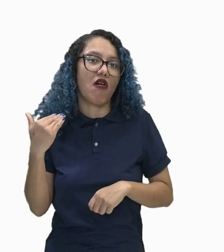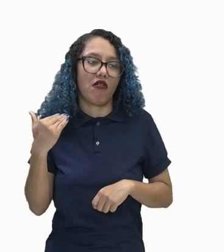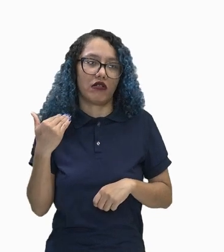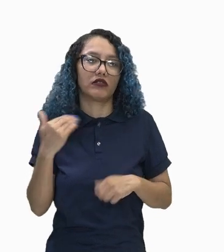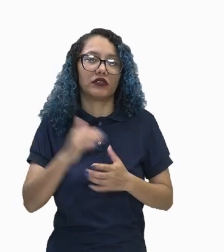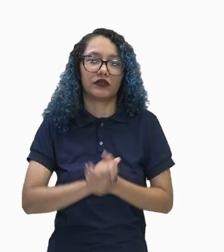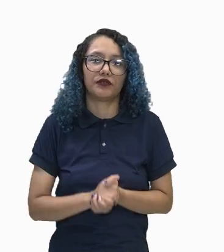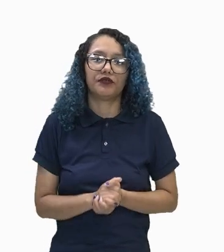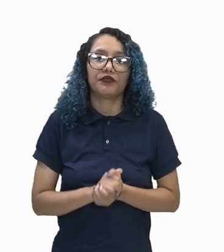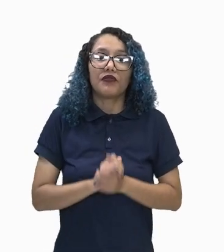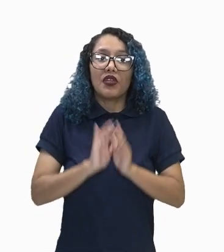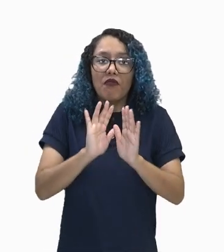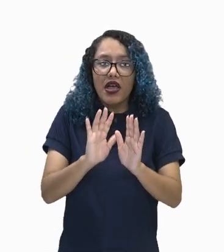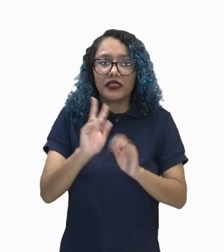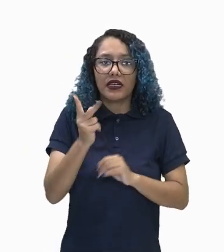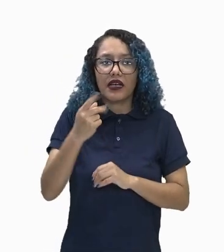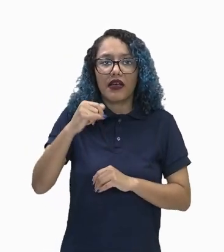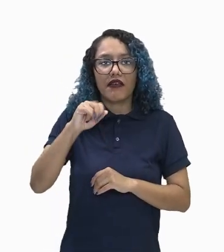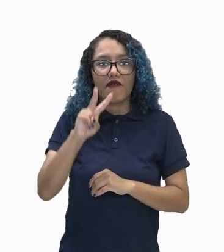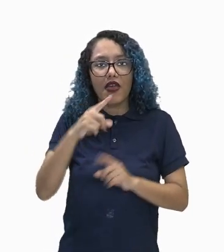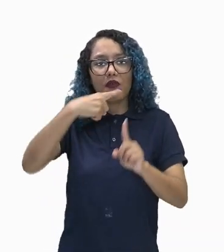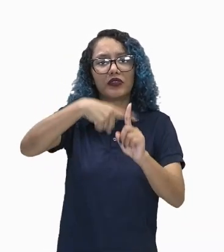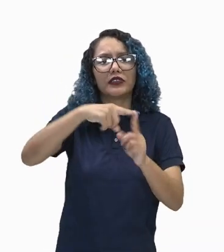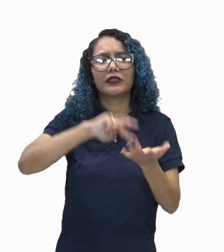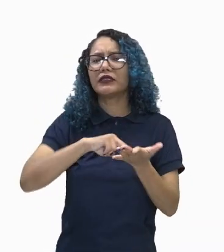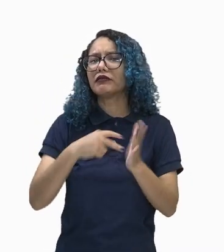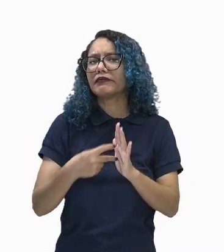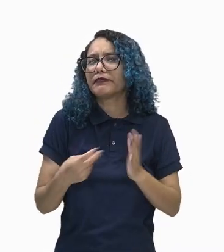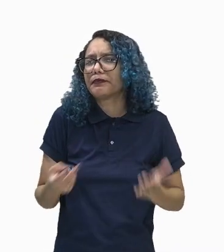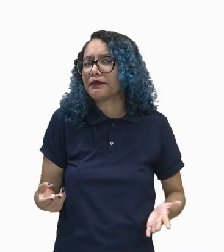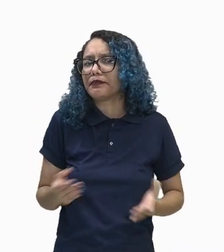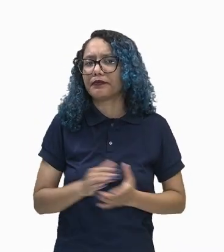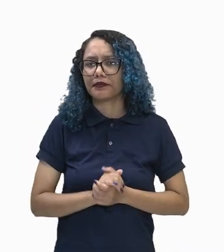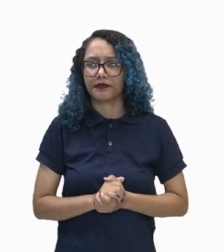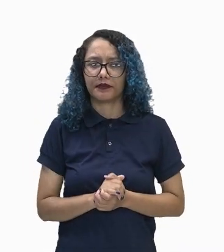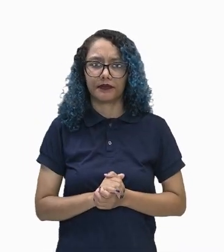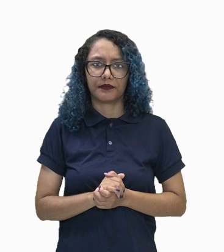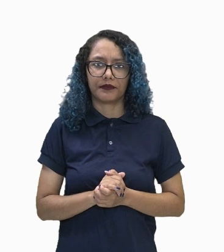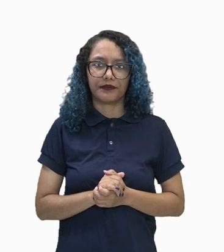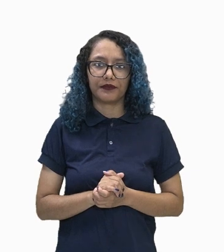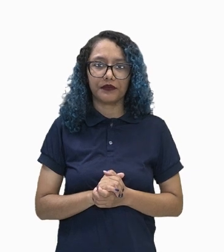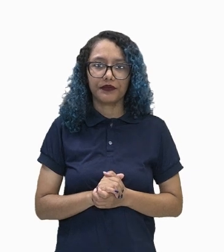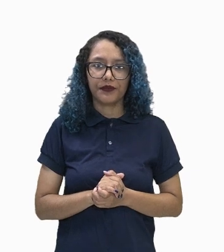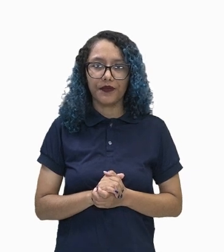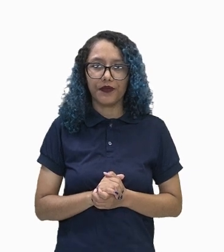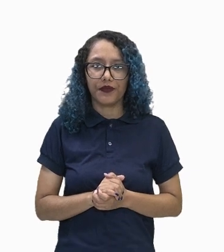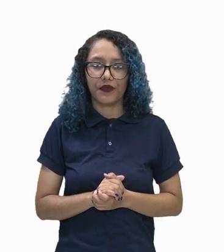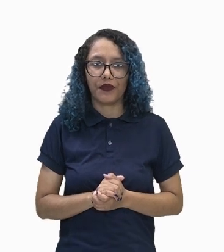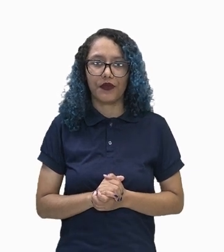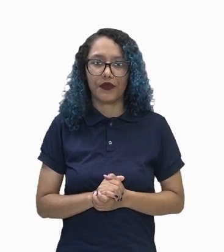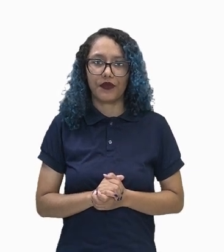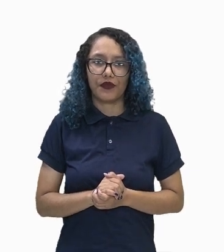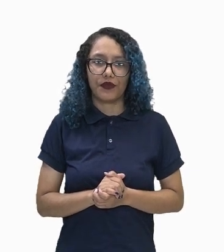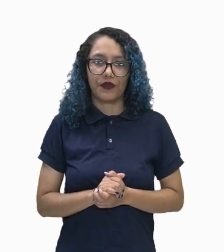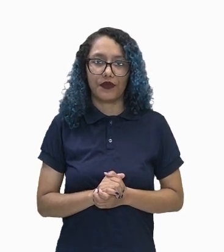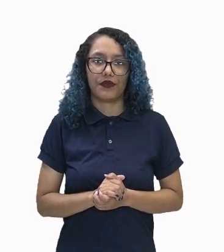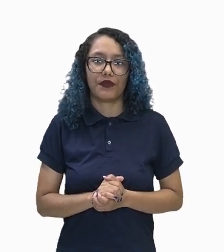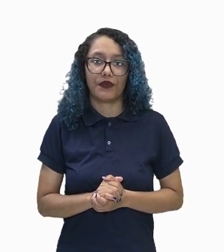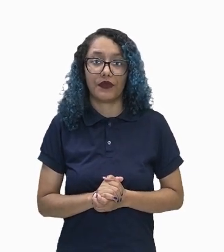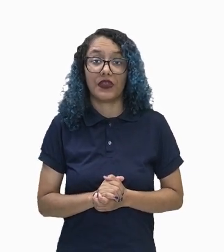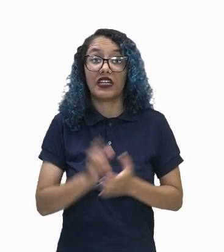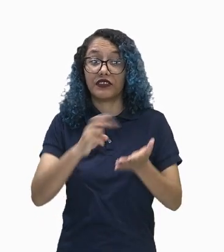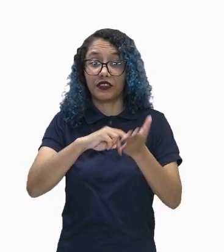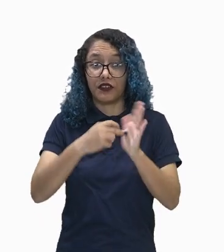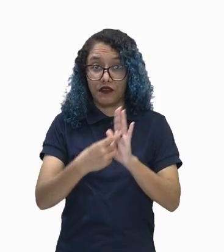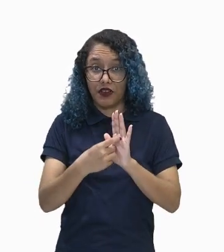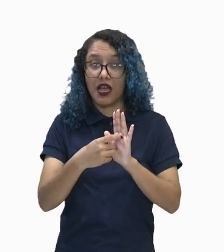HIV positivo? Quer dizer que a pessoa é